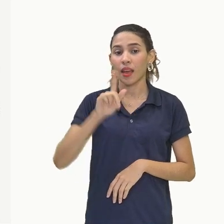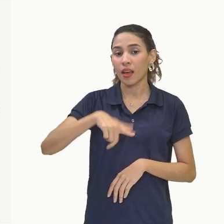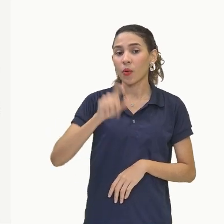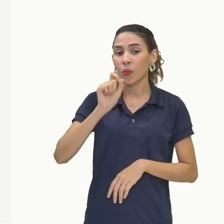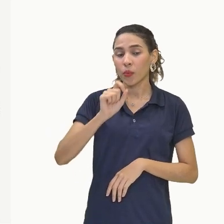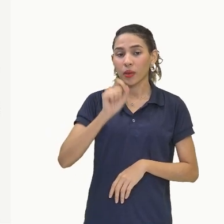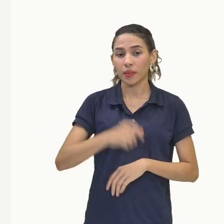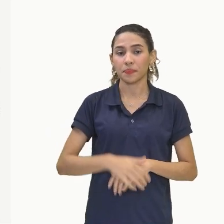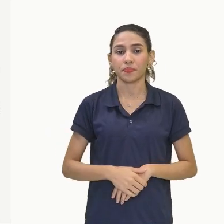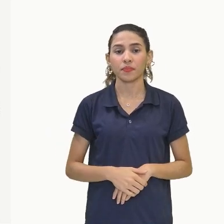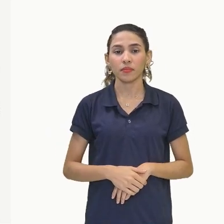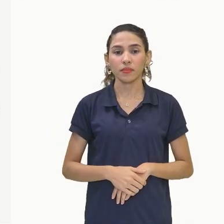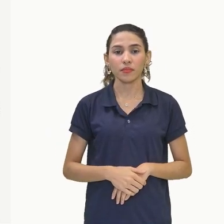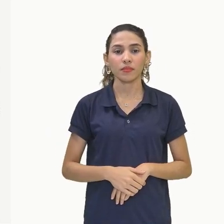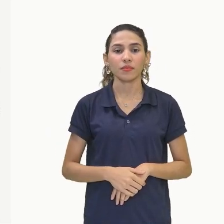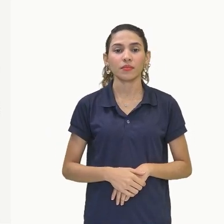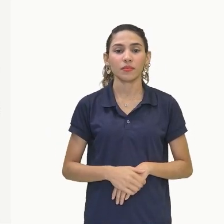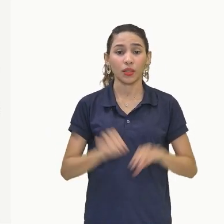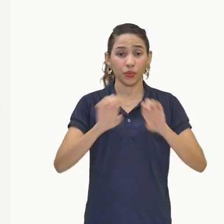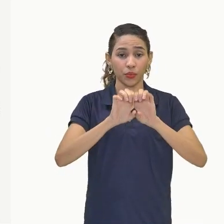é do que